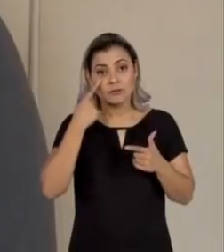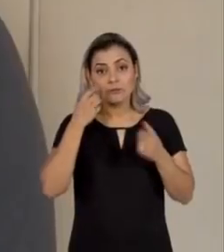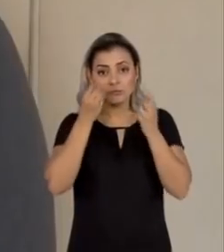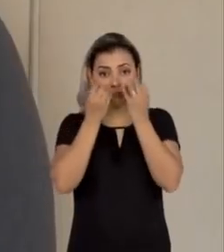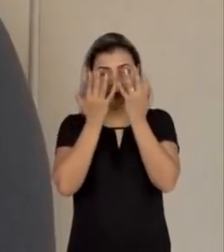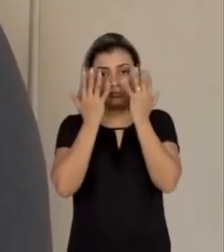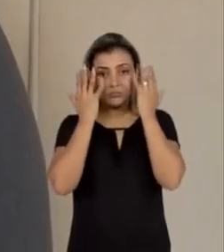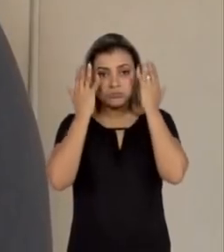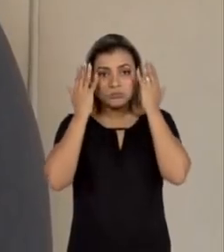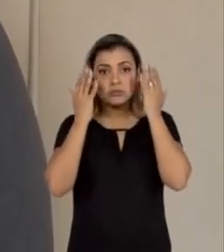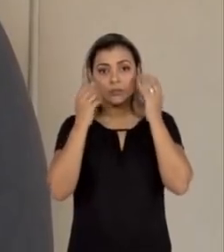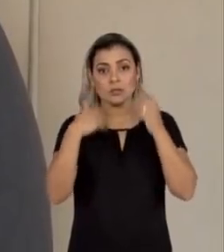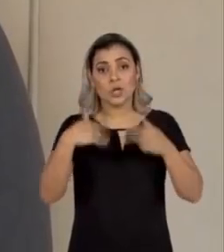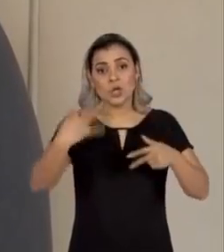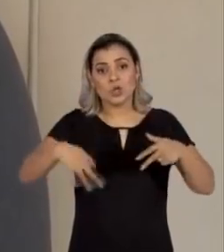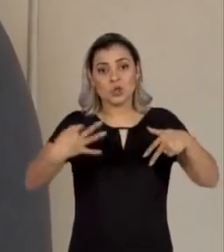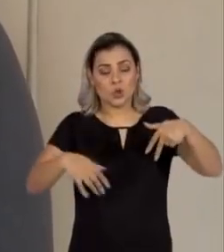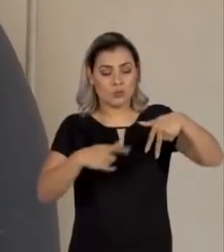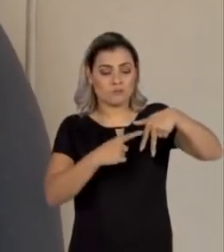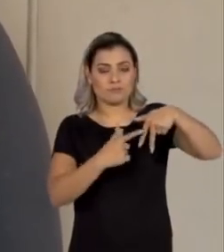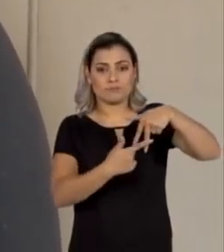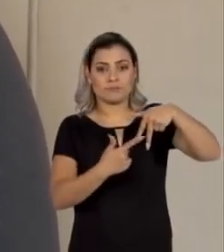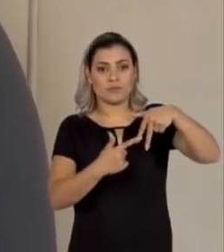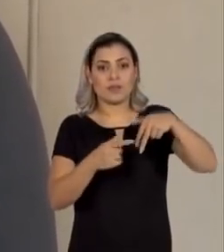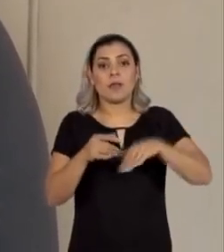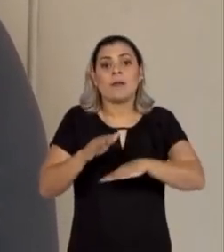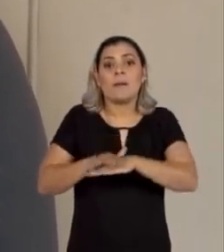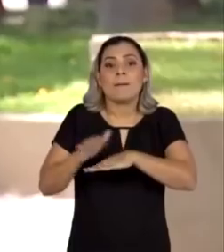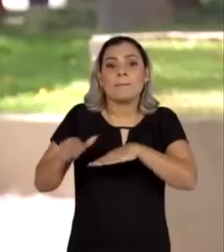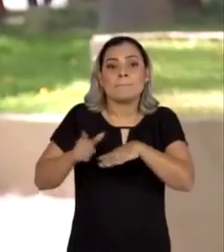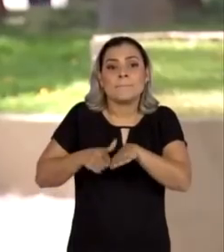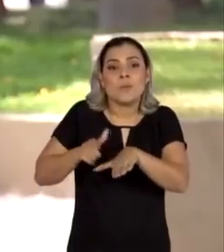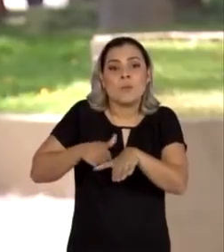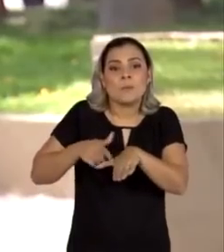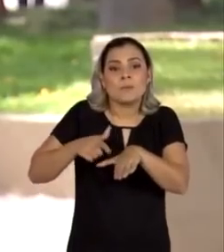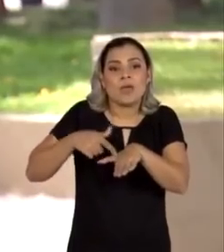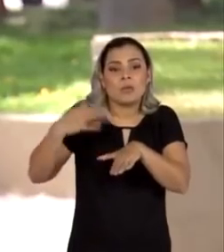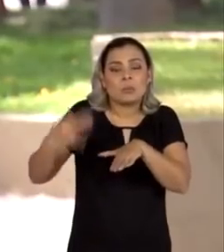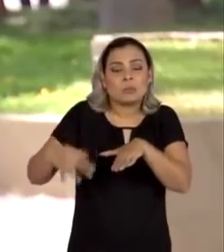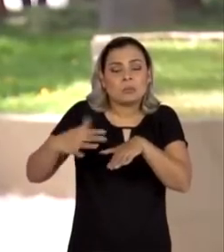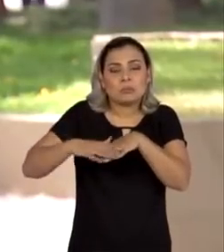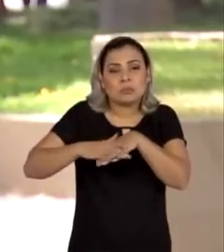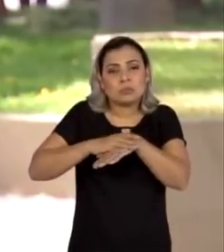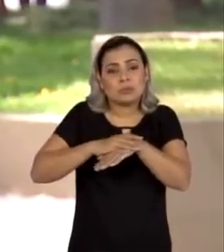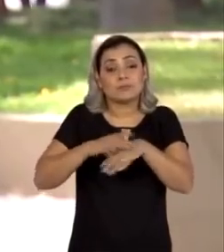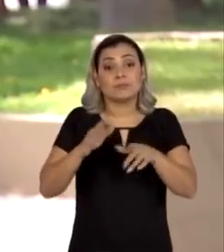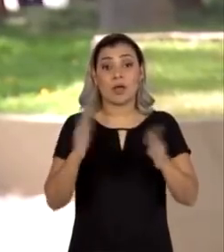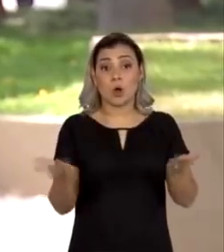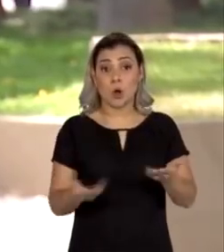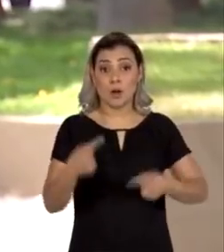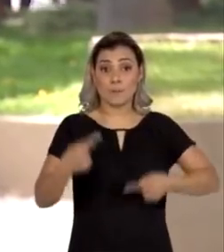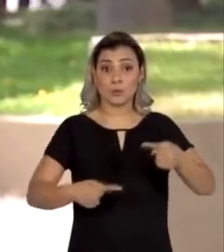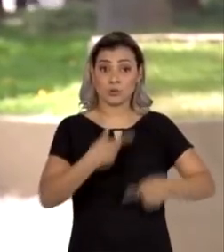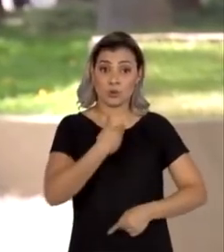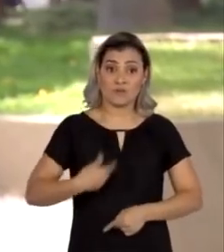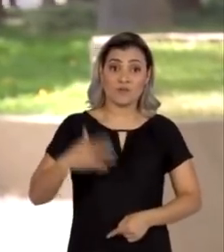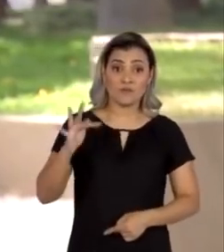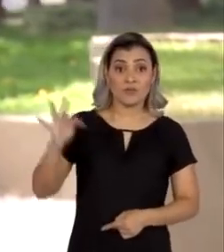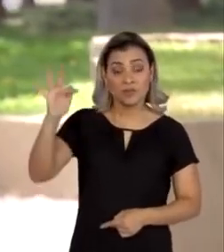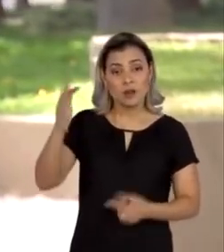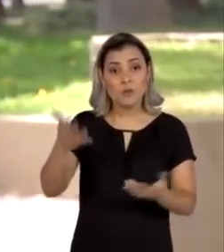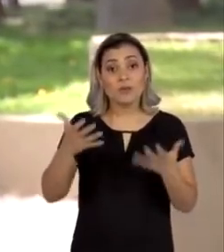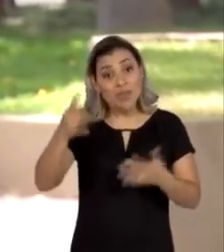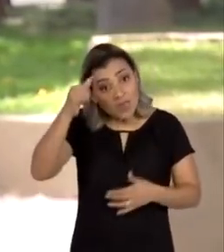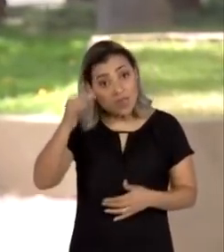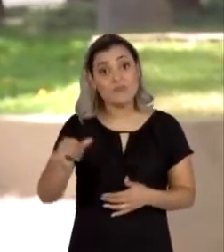é muita dor nas pernas, meus pés é muito dormente. A nova política do governo federal quer tentar evitar